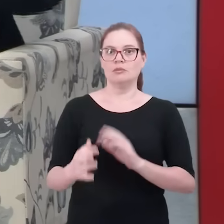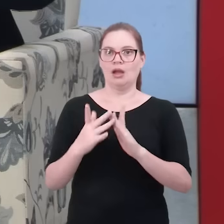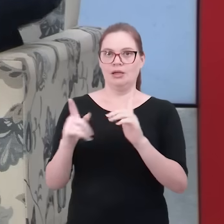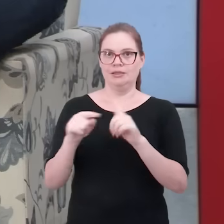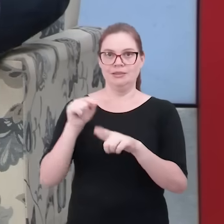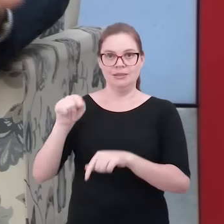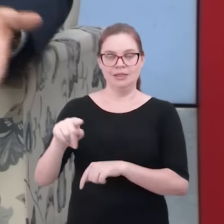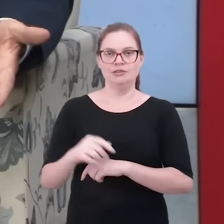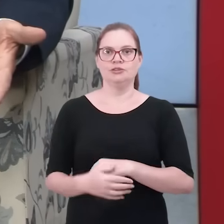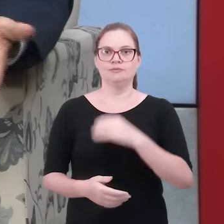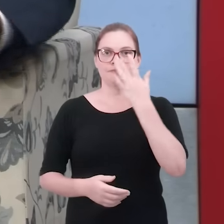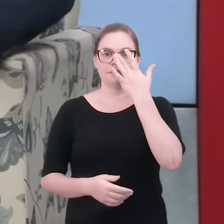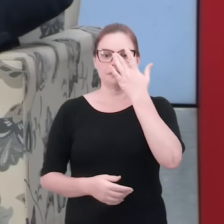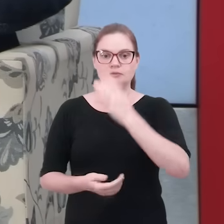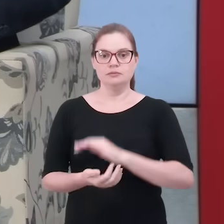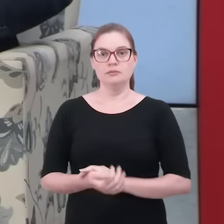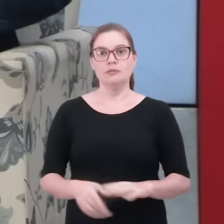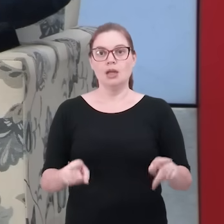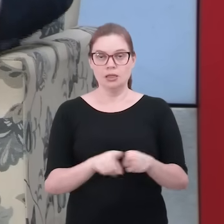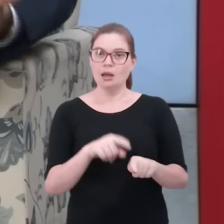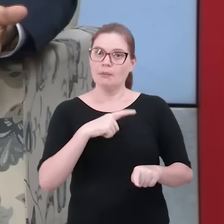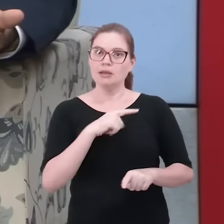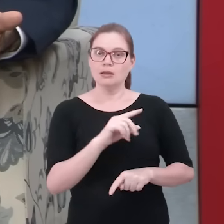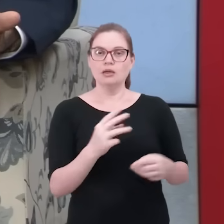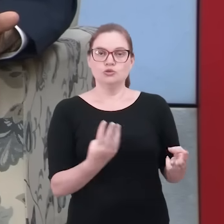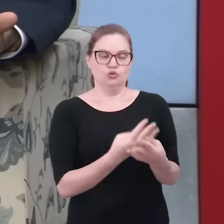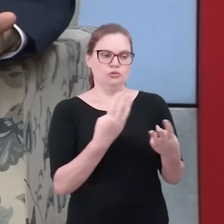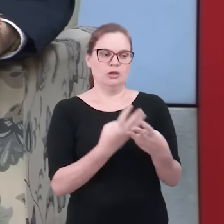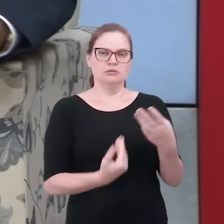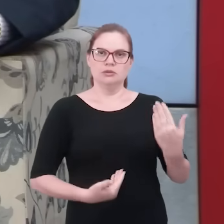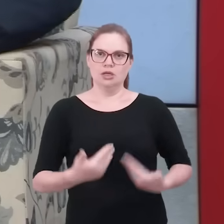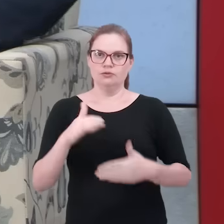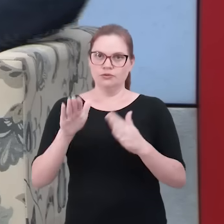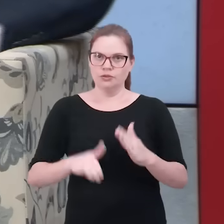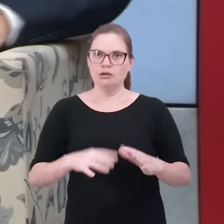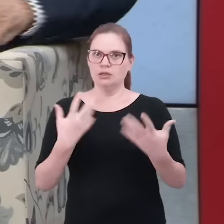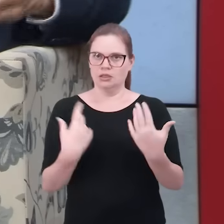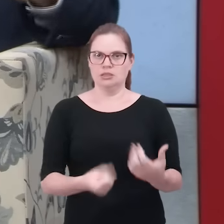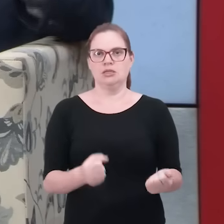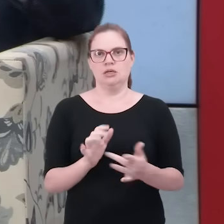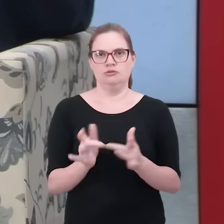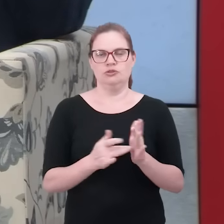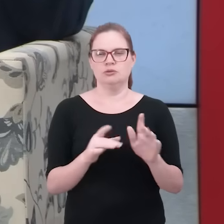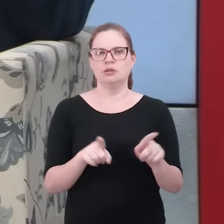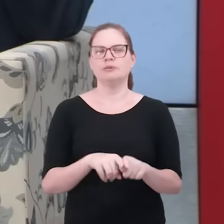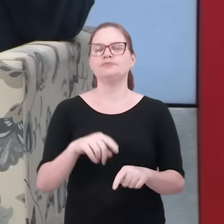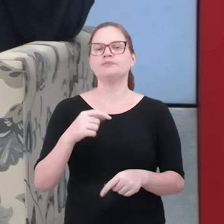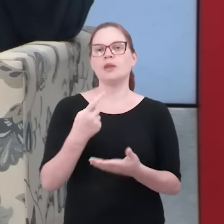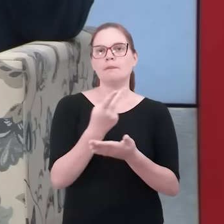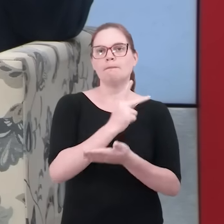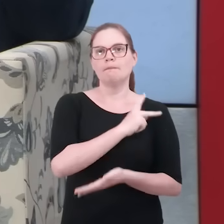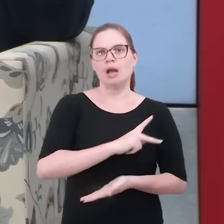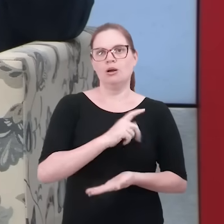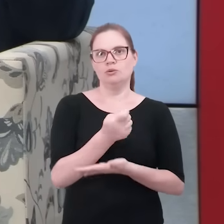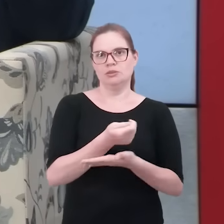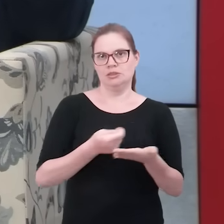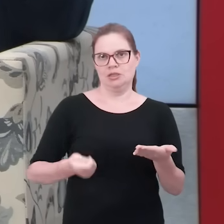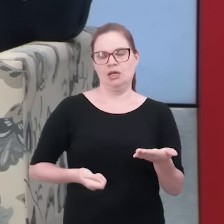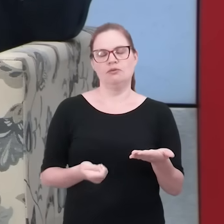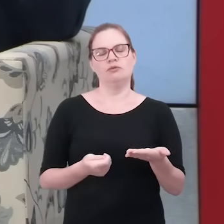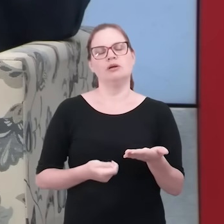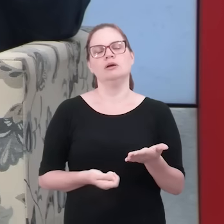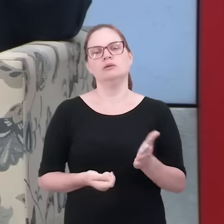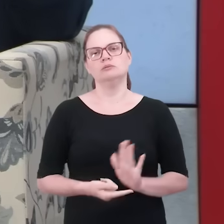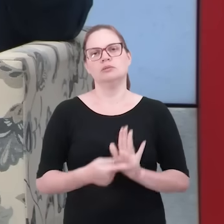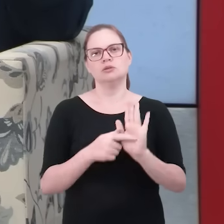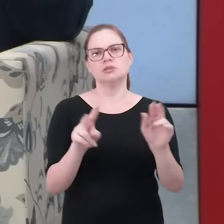lugar, com o Israel fiel. O apóstolo Paulo diz, em determinado